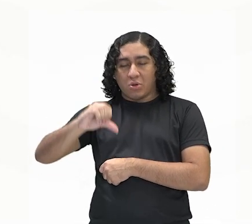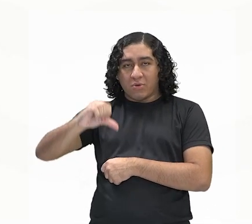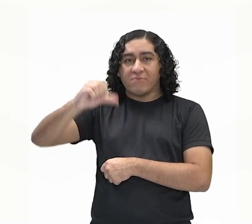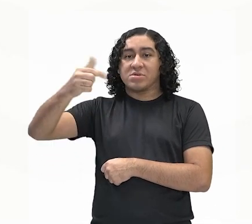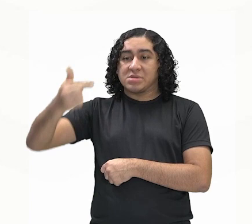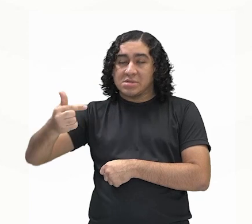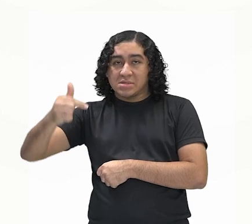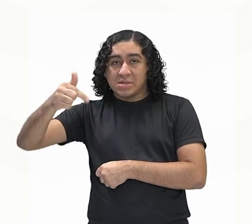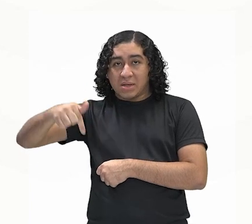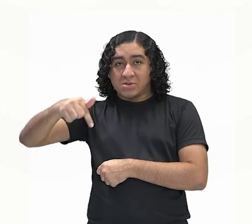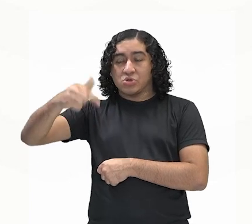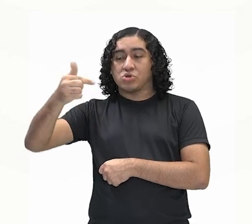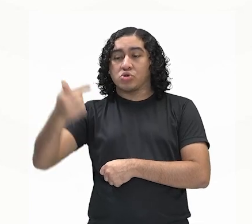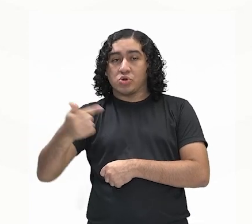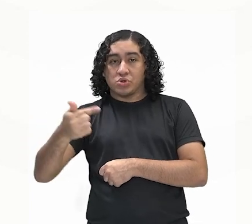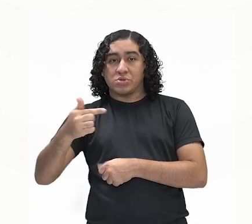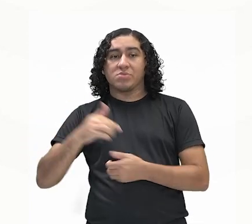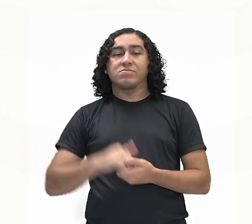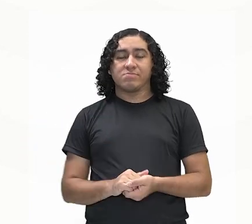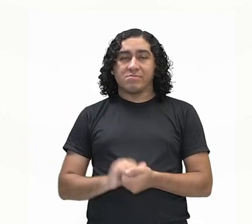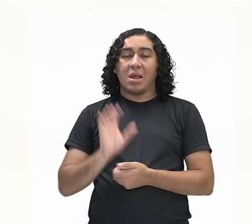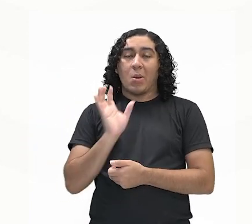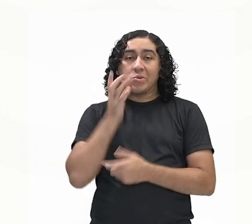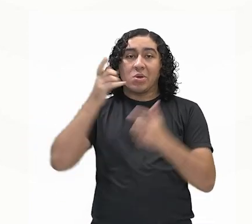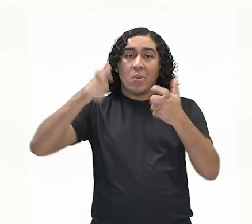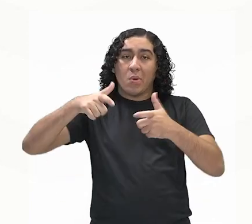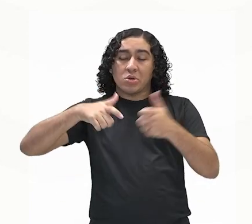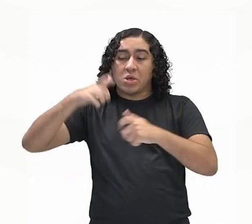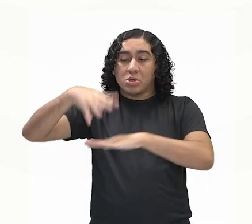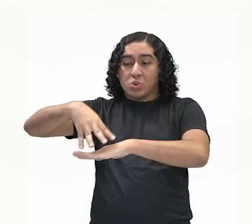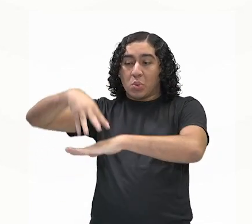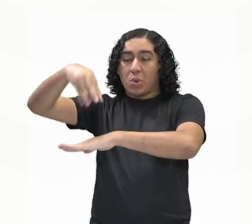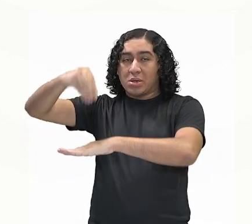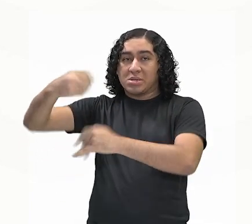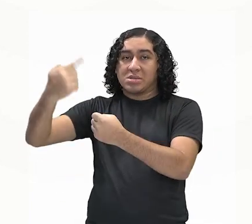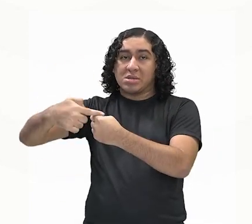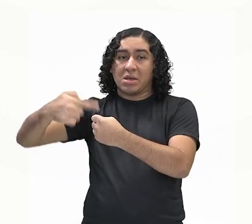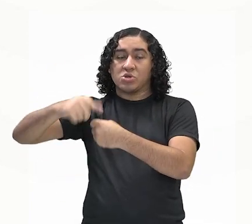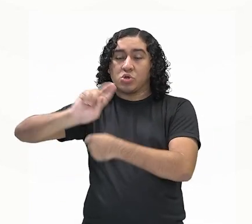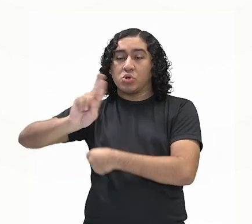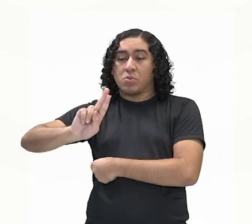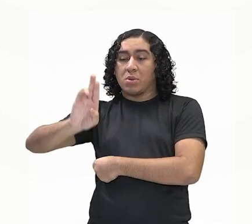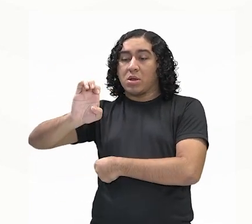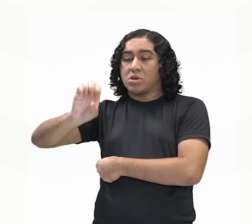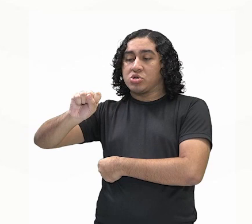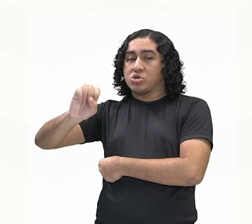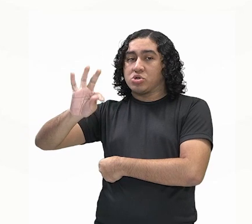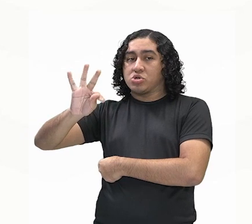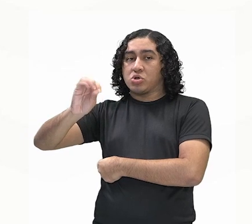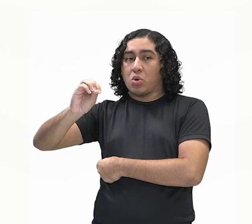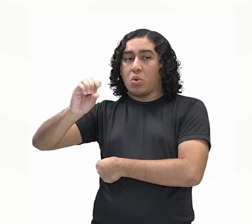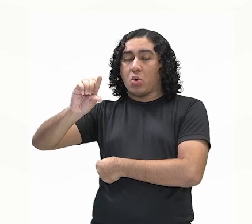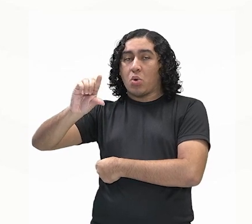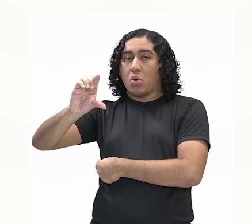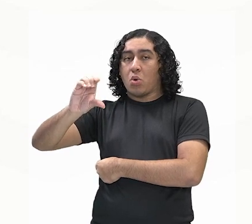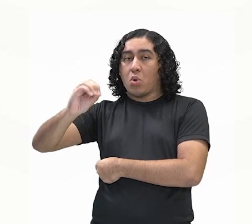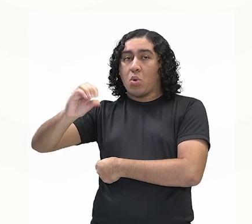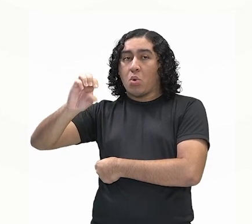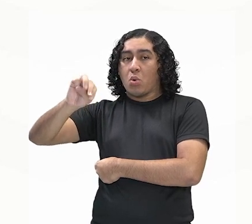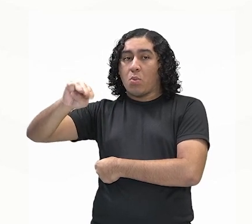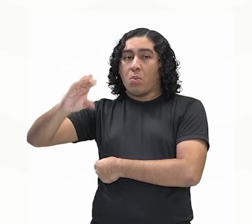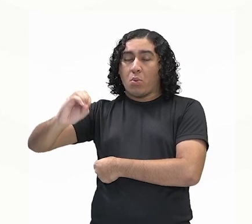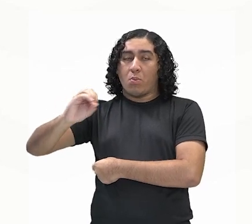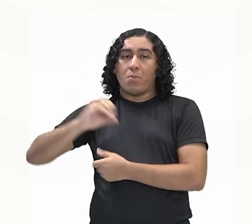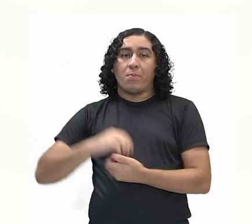de Estocolmo, na Suécia, e foi a primeira conferência, né, organizada ali